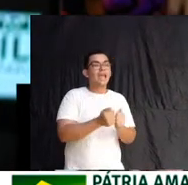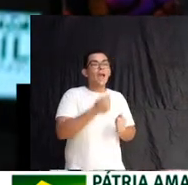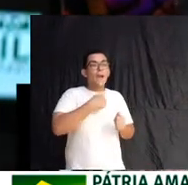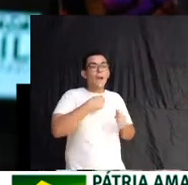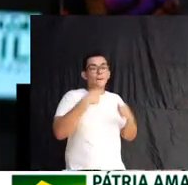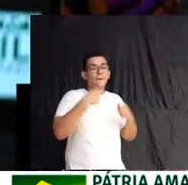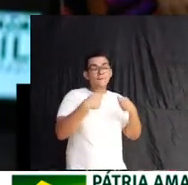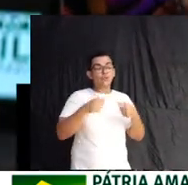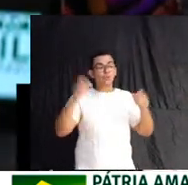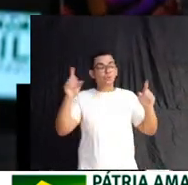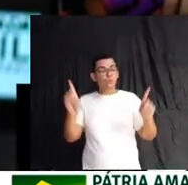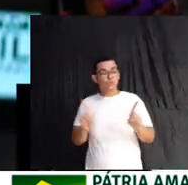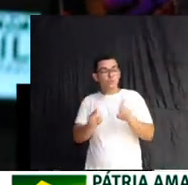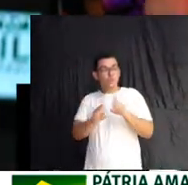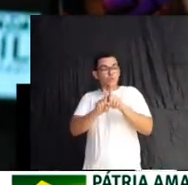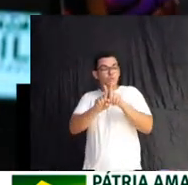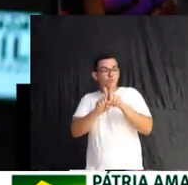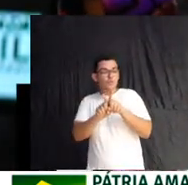Aqui.